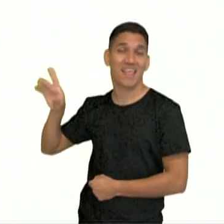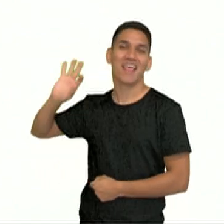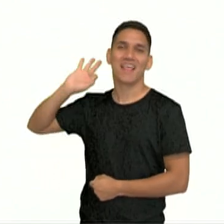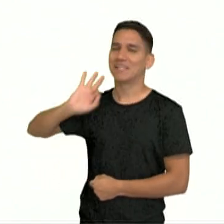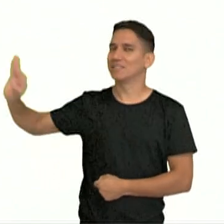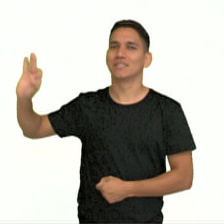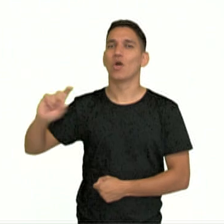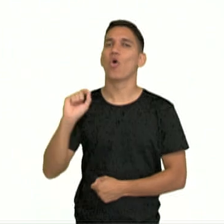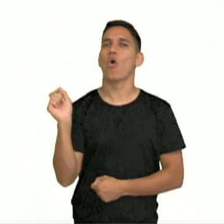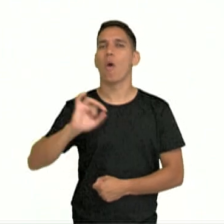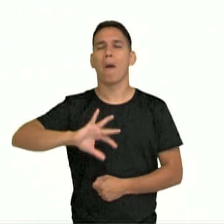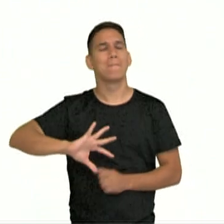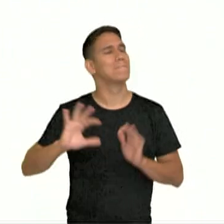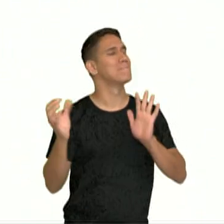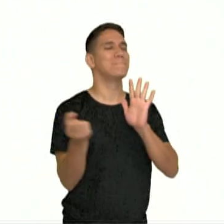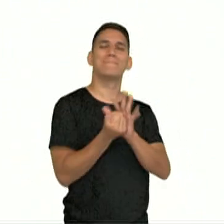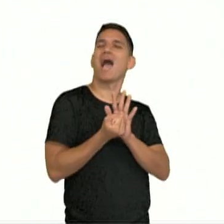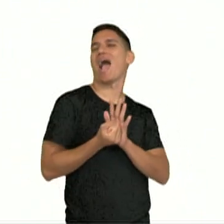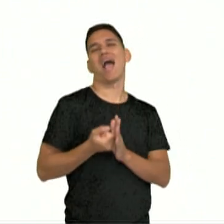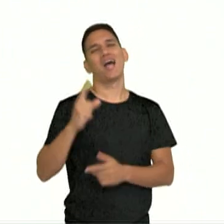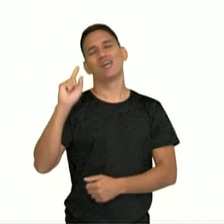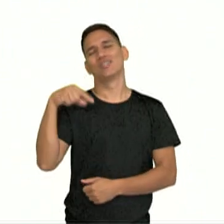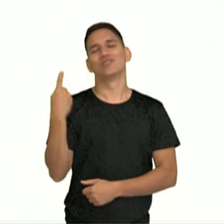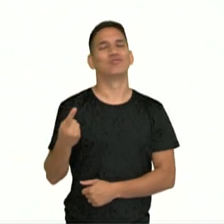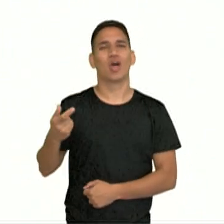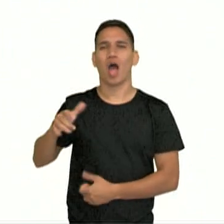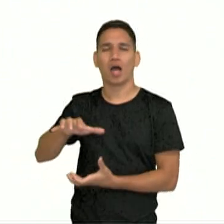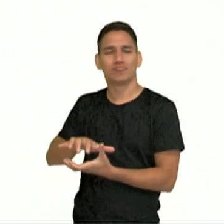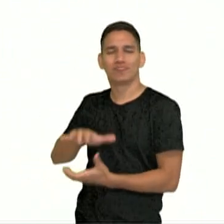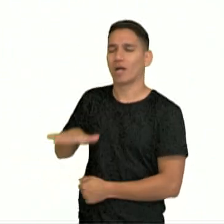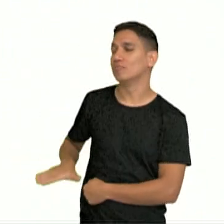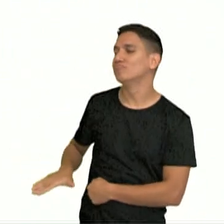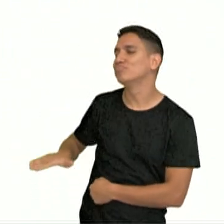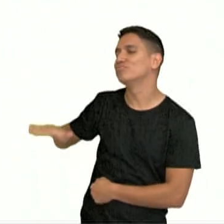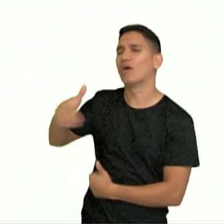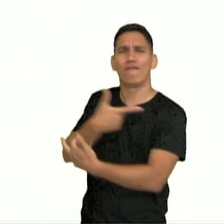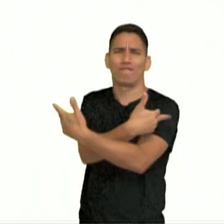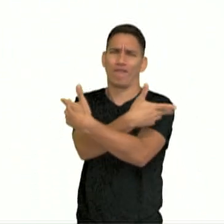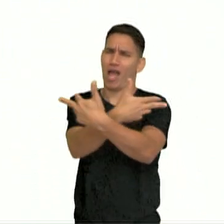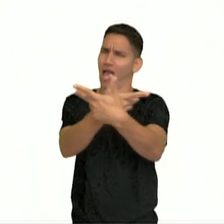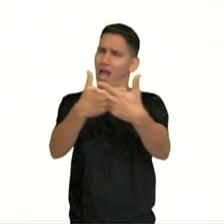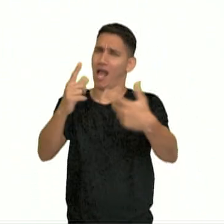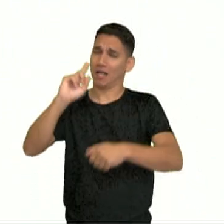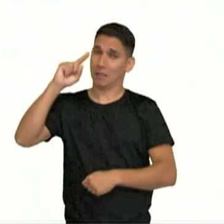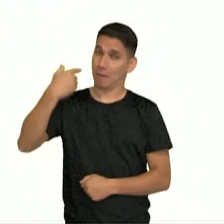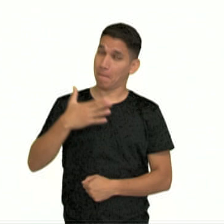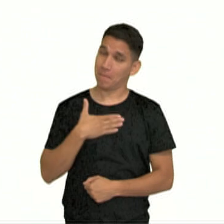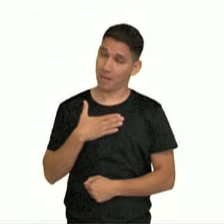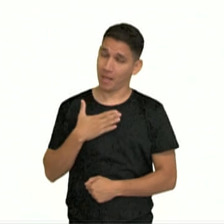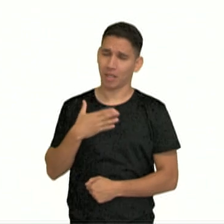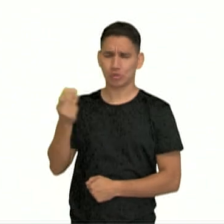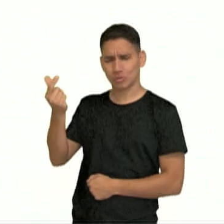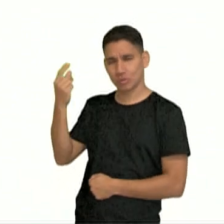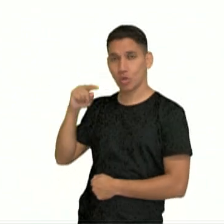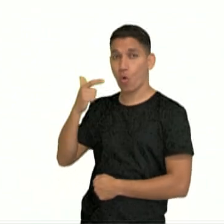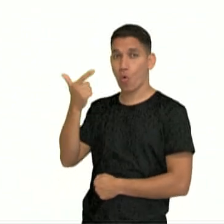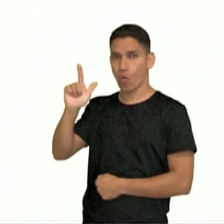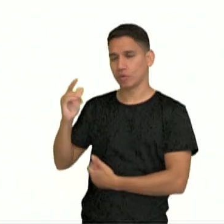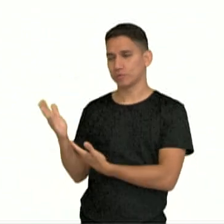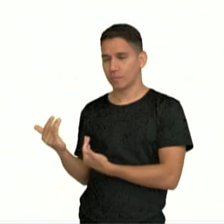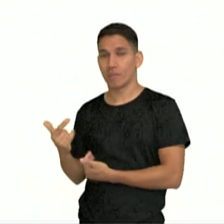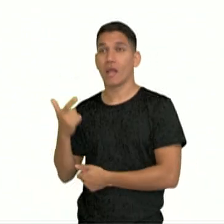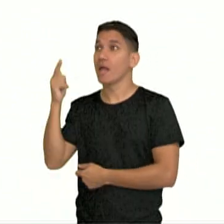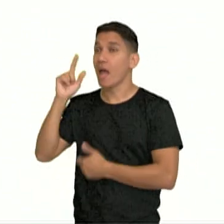personagem marcou a infância e a adolescência de uma galera depois de mim. Esse é um retrato de Wellington